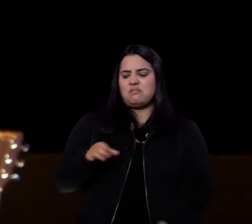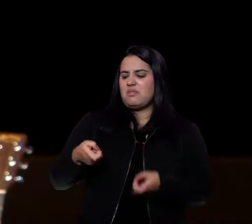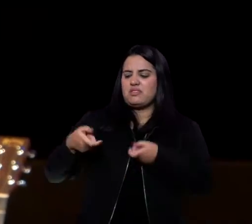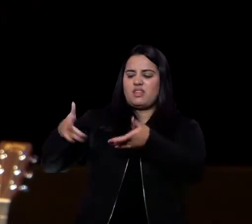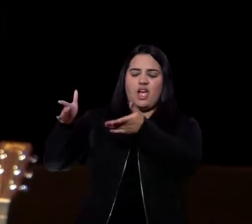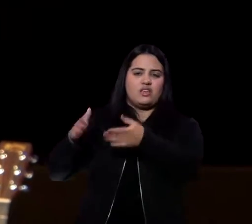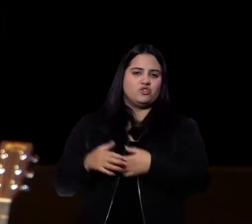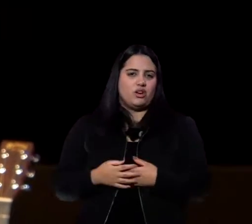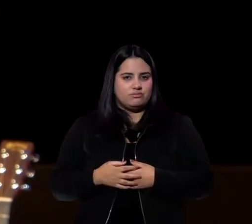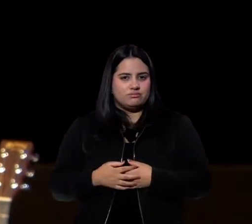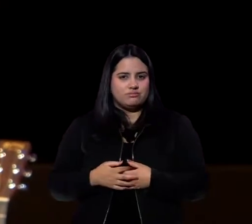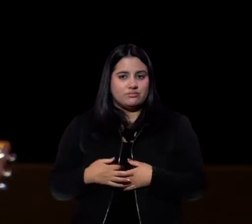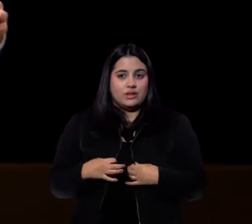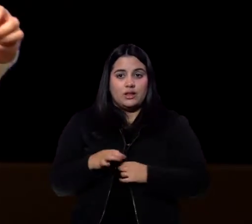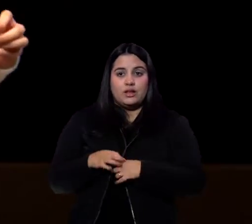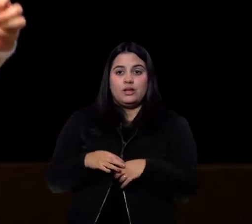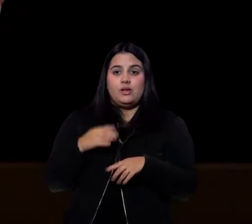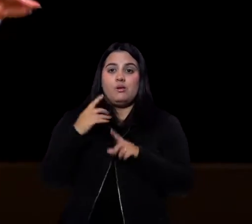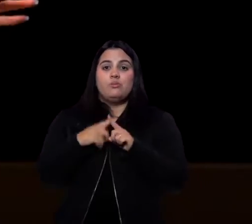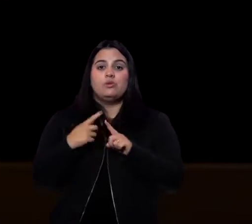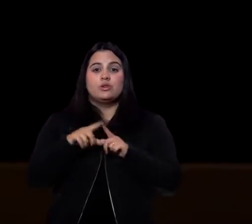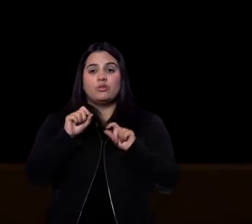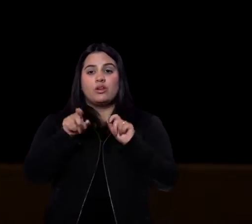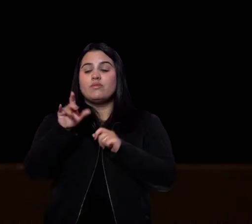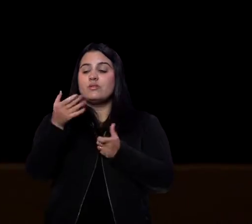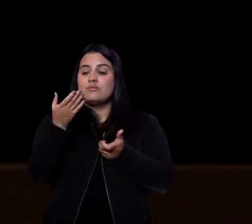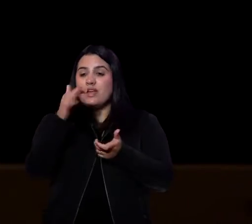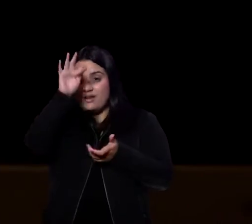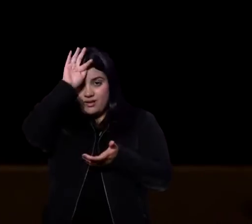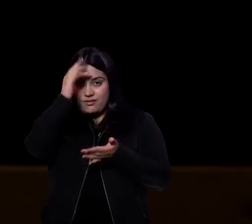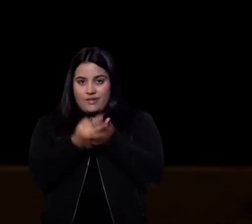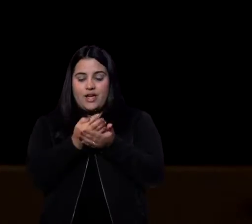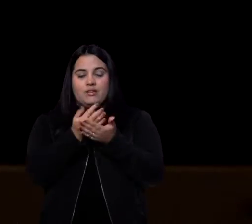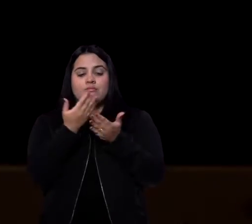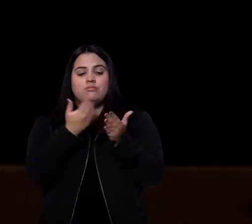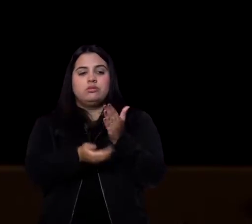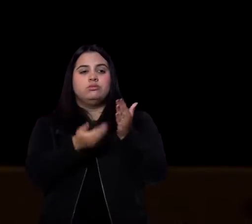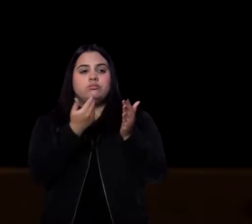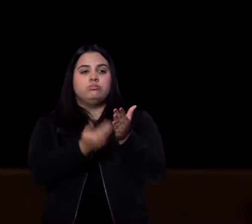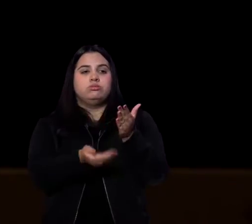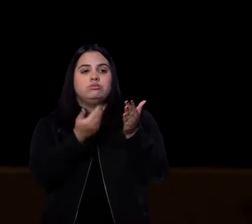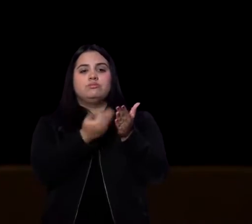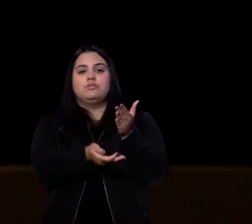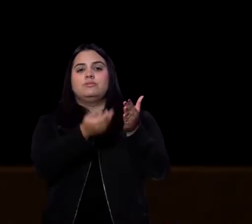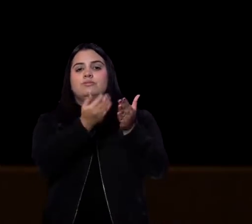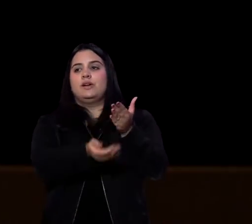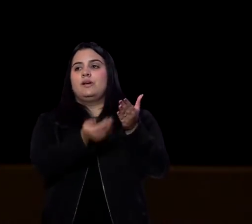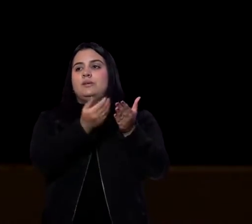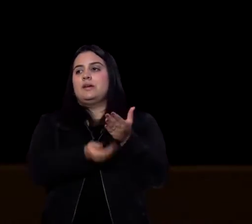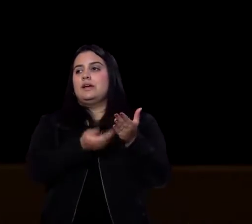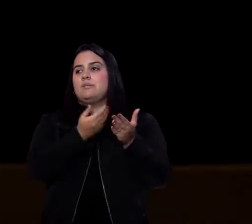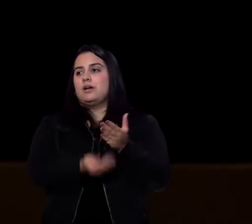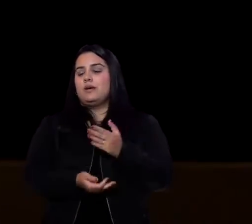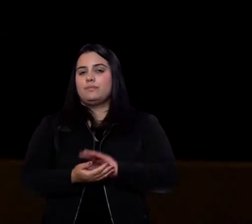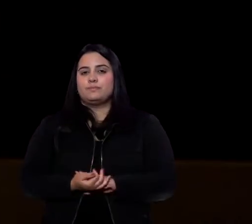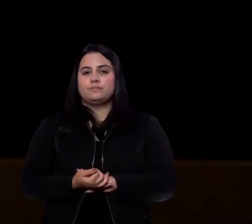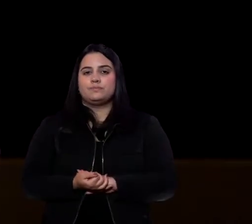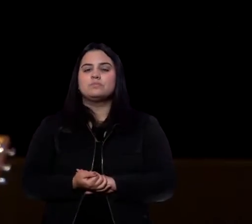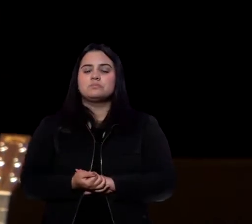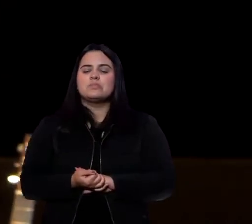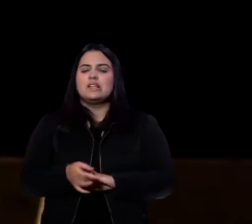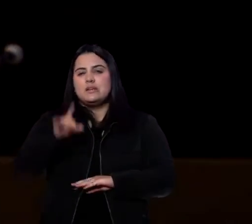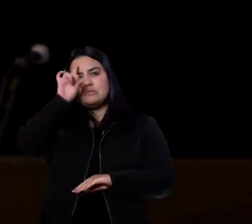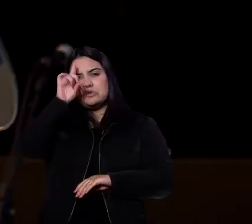disso, assim, sabe? Porque a gente vai perdendo a fé ao longo do caminho, assim, ao longo do que está rolando. Esses dias eu estava num